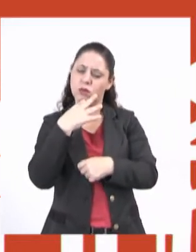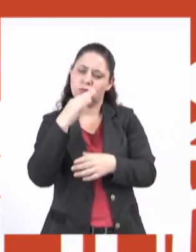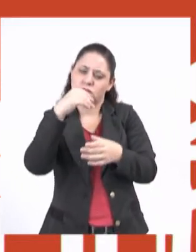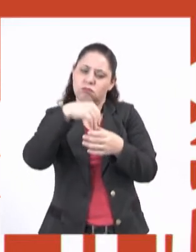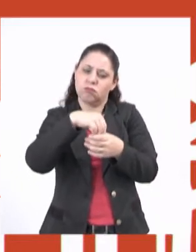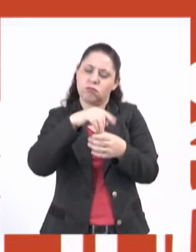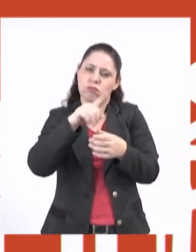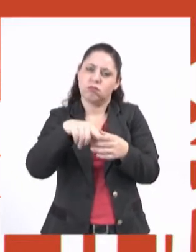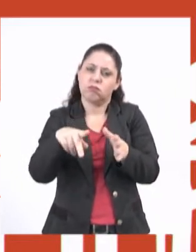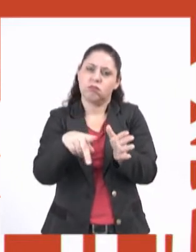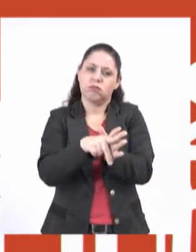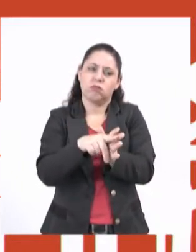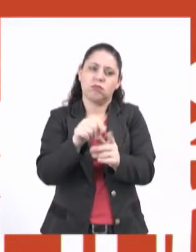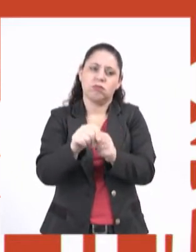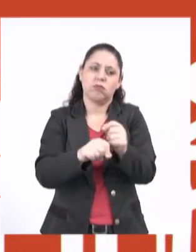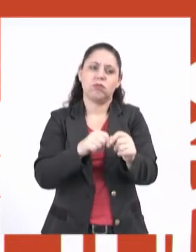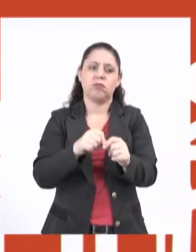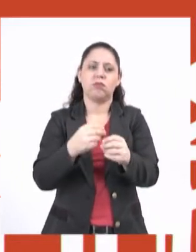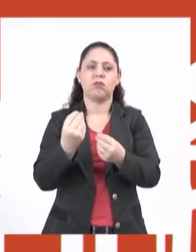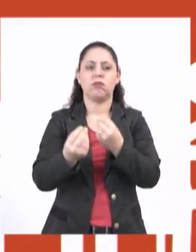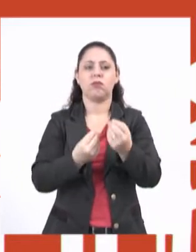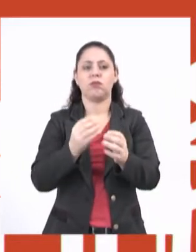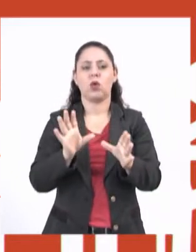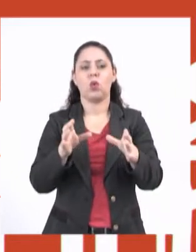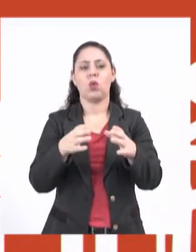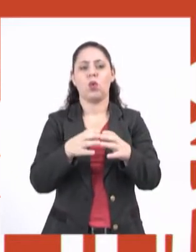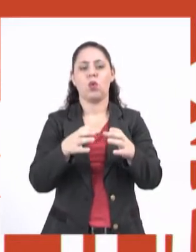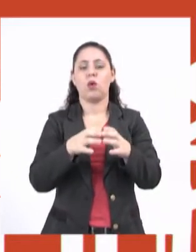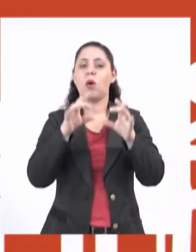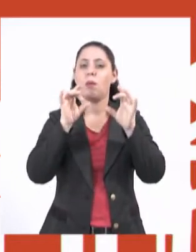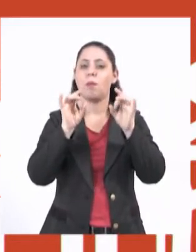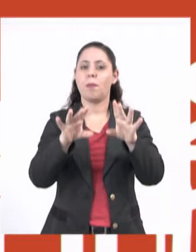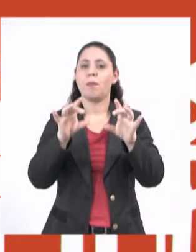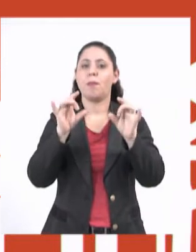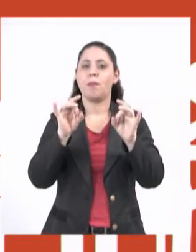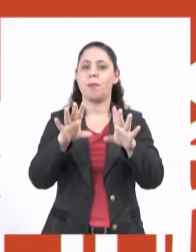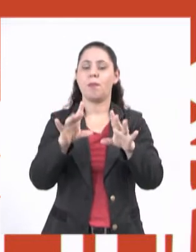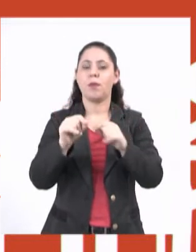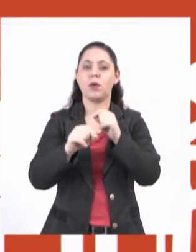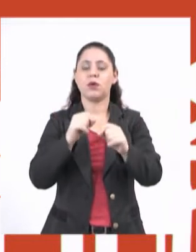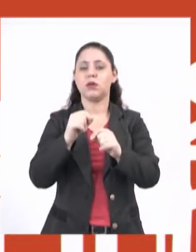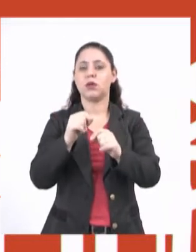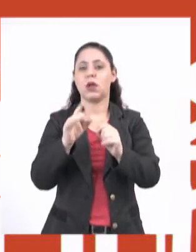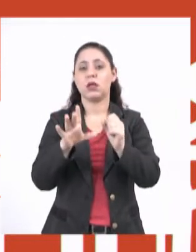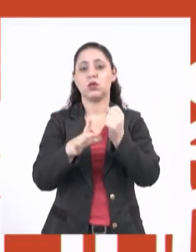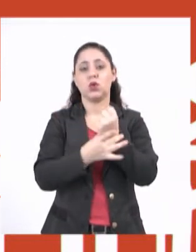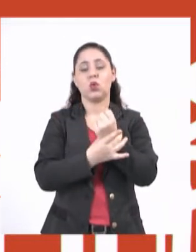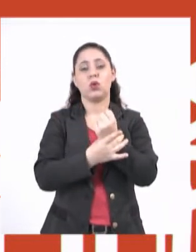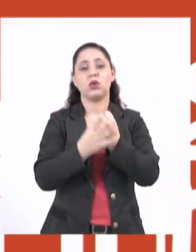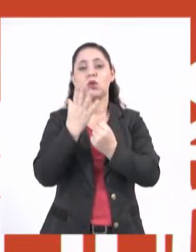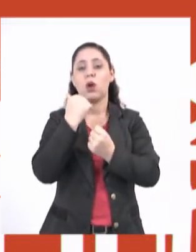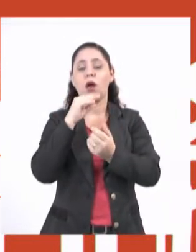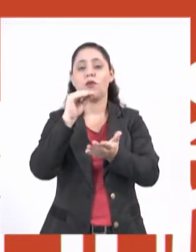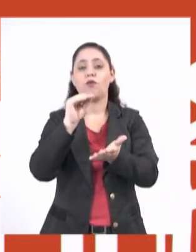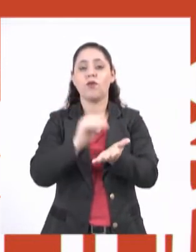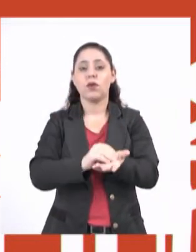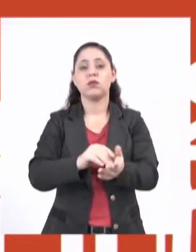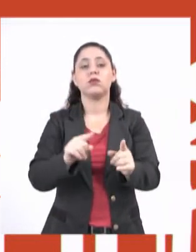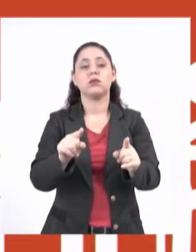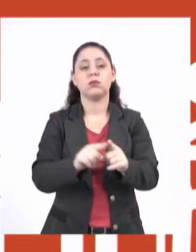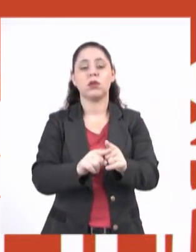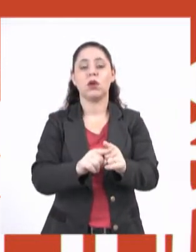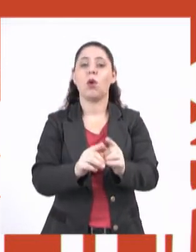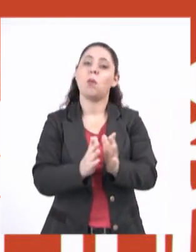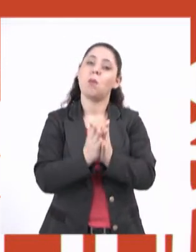E a prioridade dele vai ser grupos populacionais específicos em situação de insegurança alimentar e nutricional ou